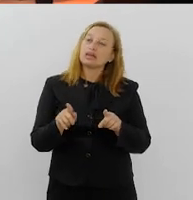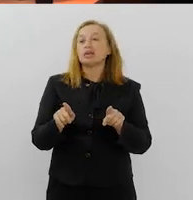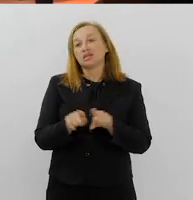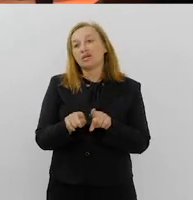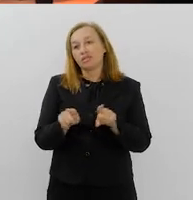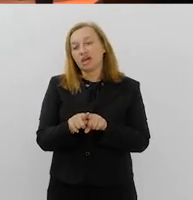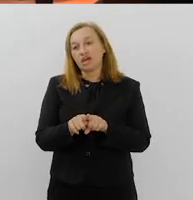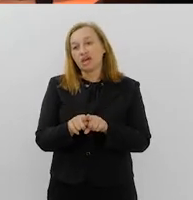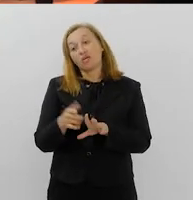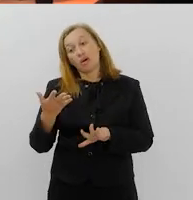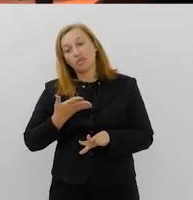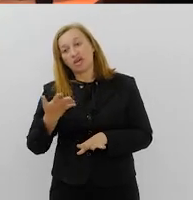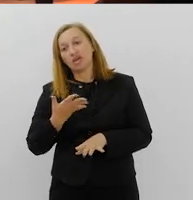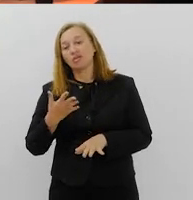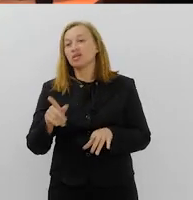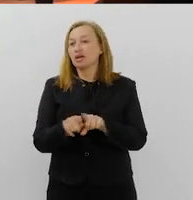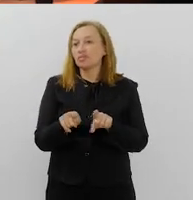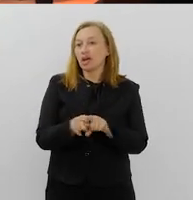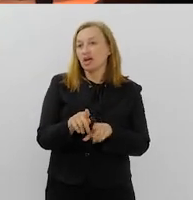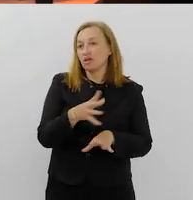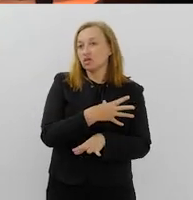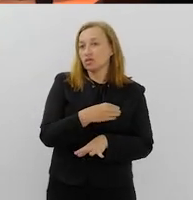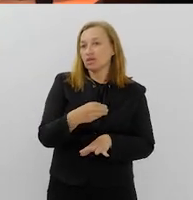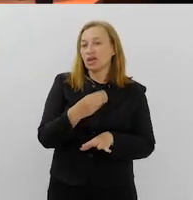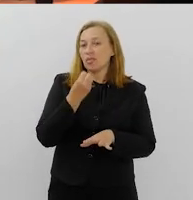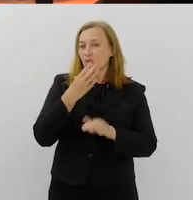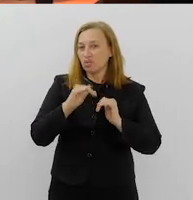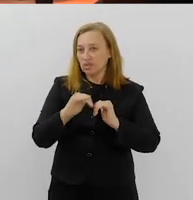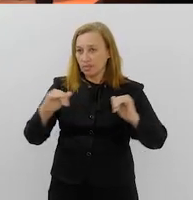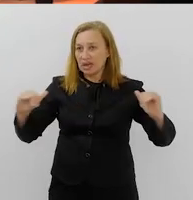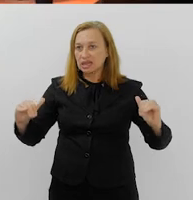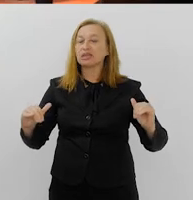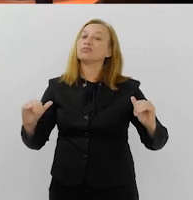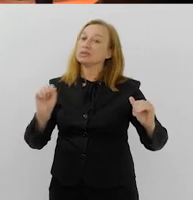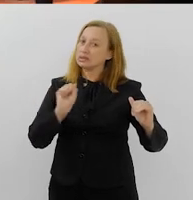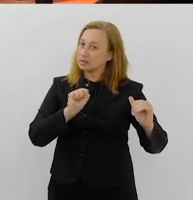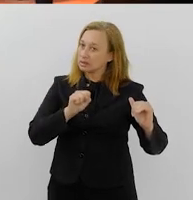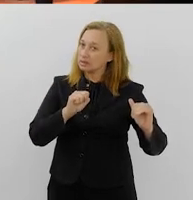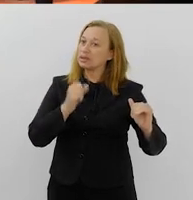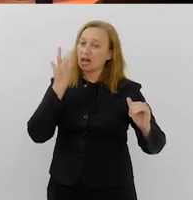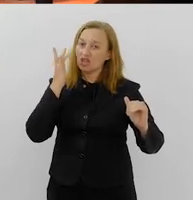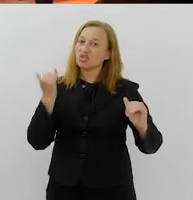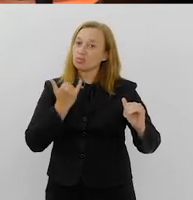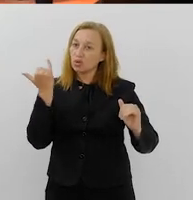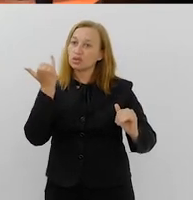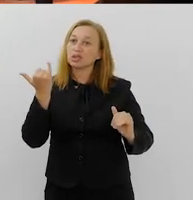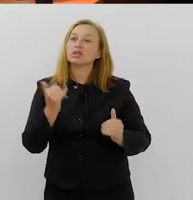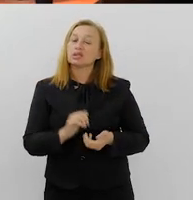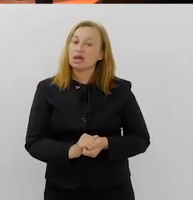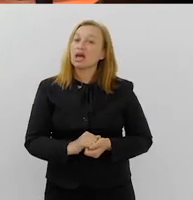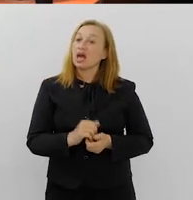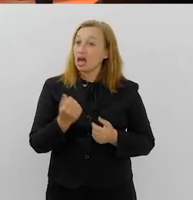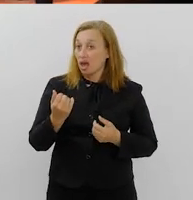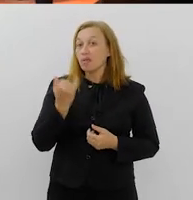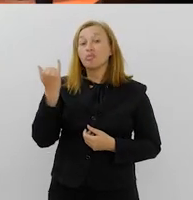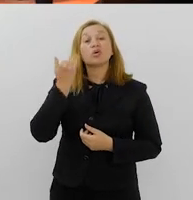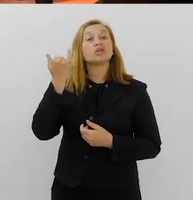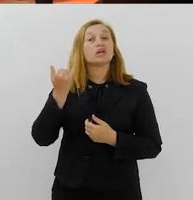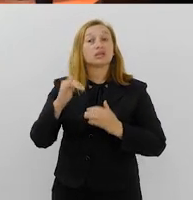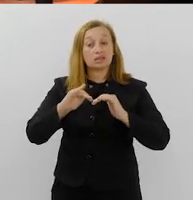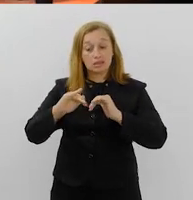e algumas vezes com os filhos, né, da casa. Você acha boa essa separação? Acho interessante. Também acho. Eu acho